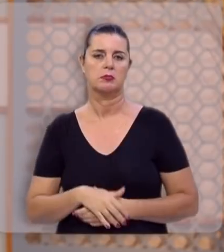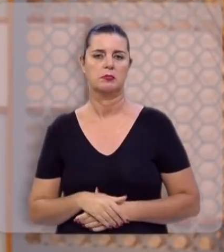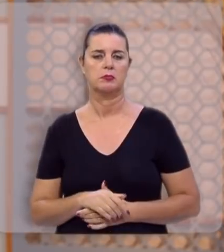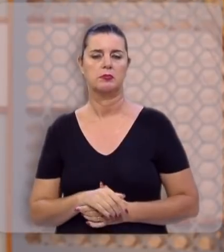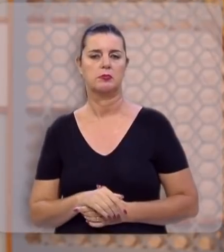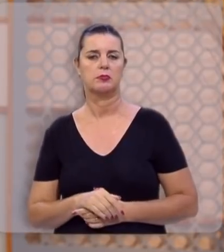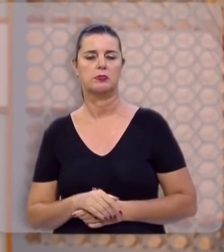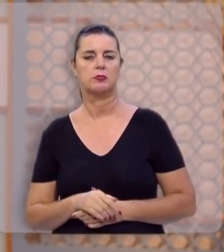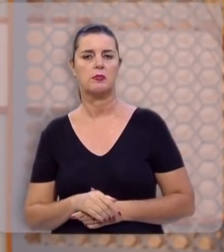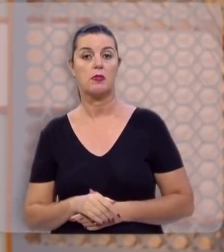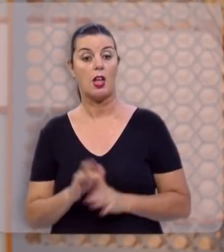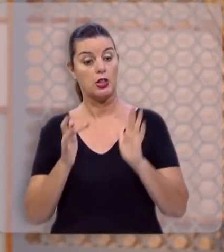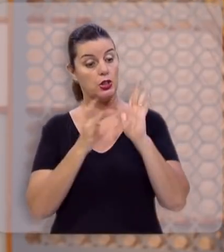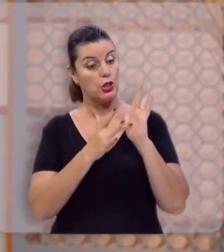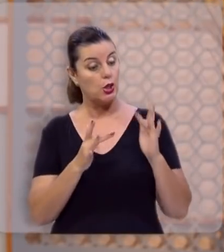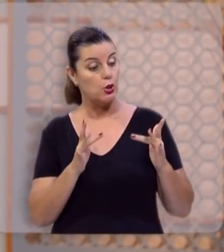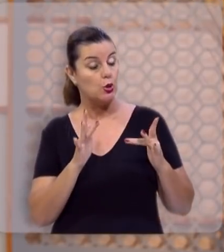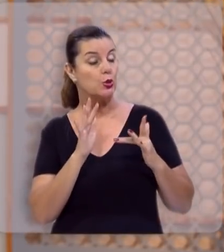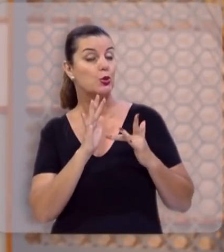Jesus foi